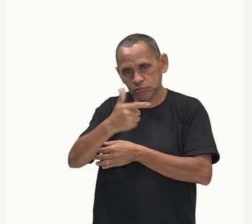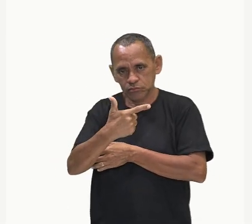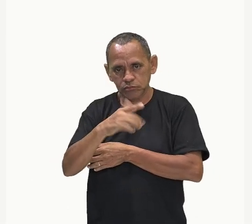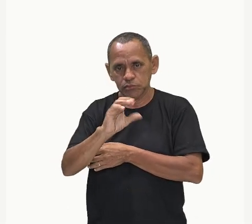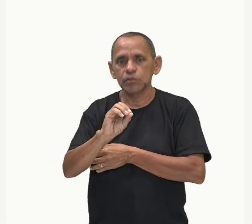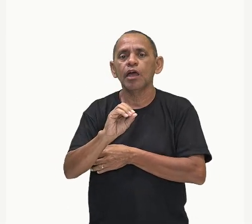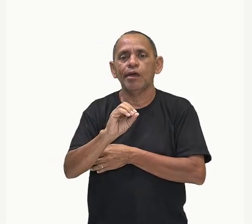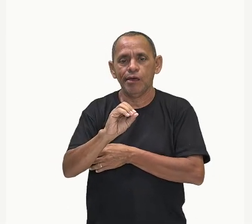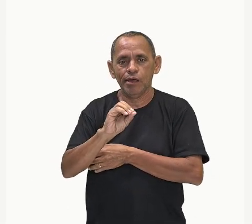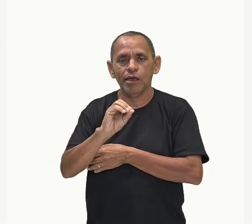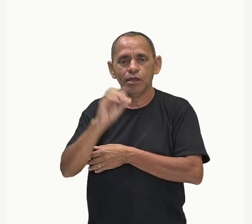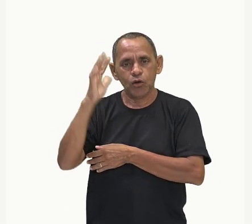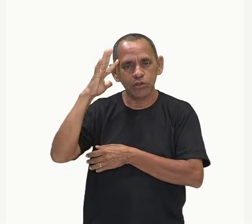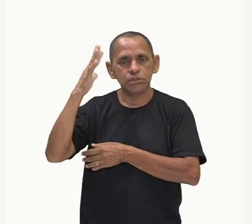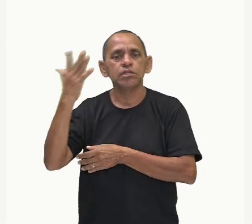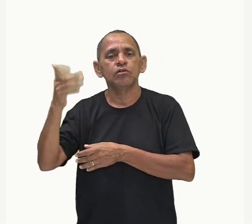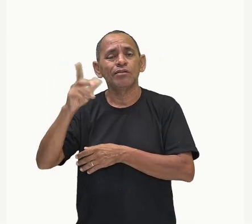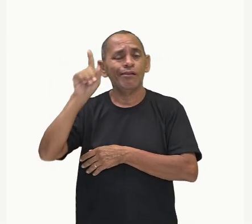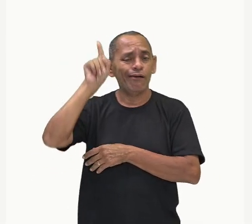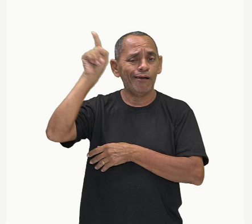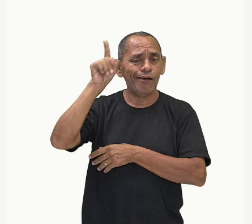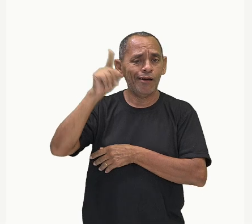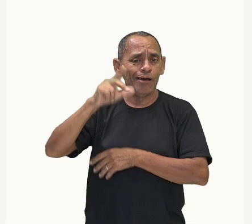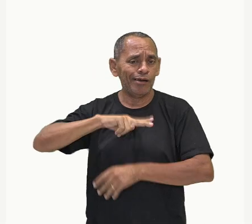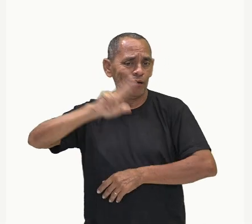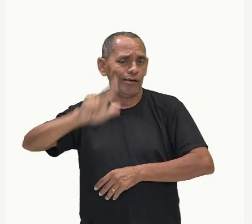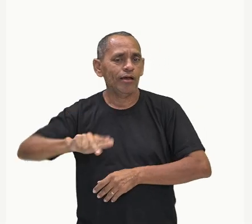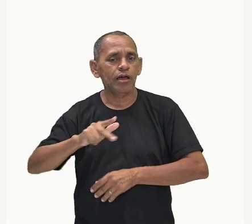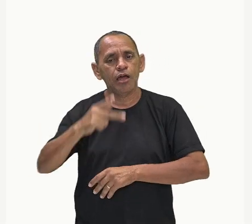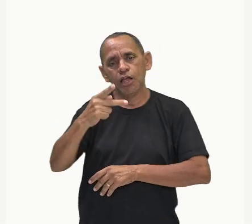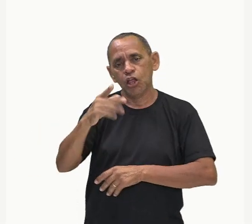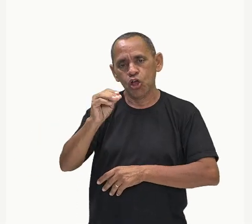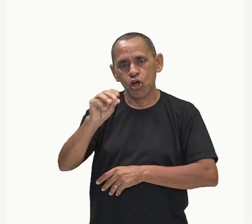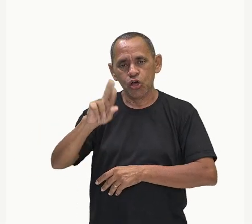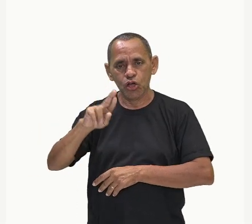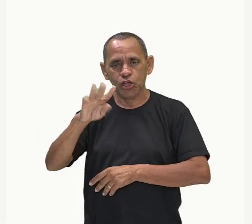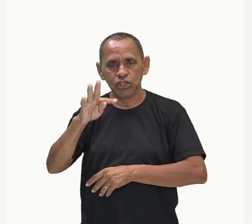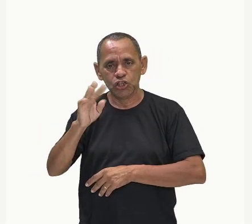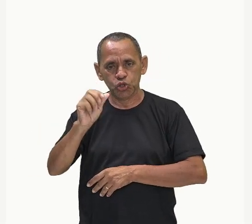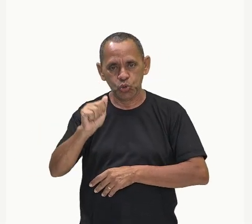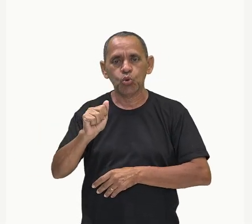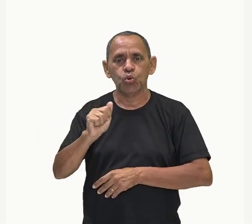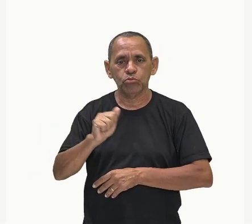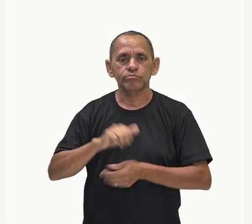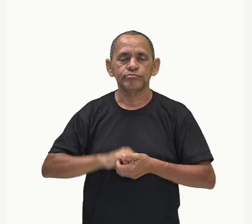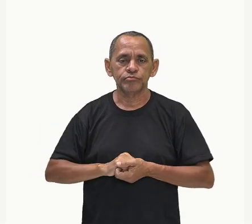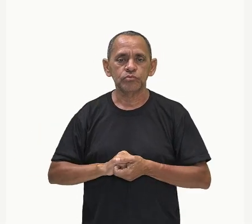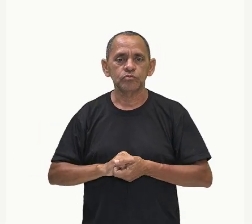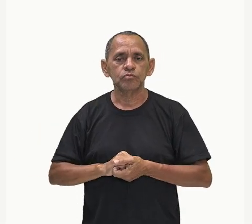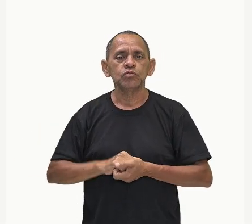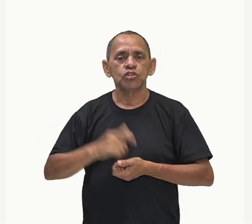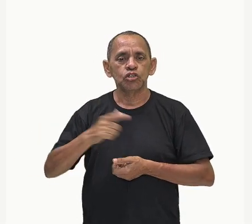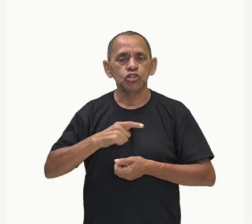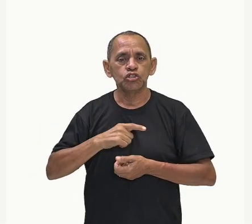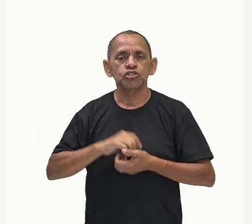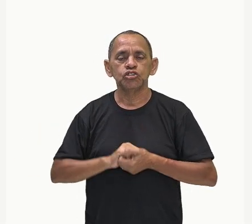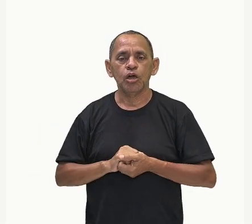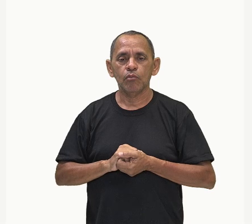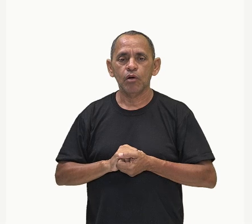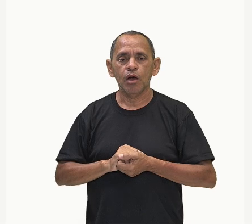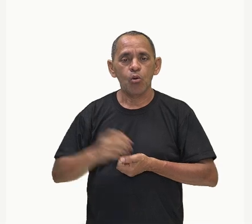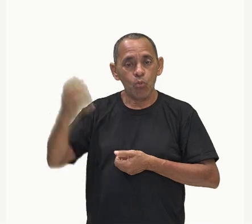1820 e ocorrido na cidade portuguesa de Porto. Ela defendia a formação de uma monarquia